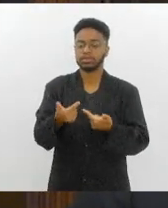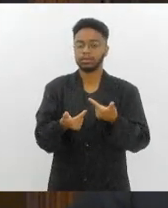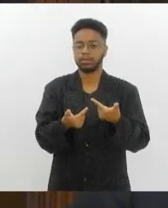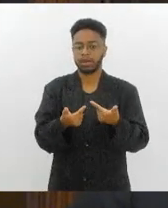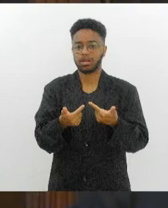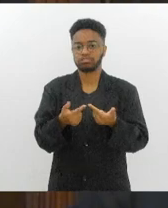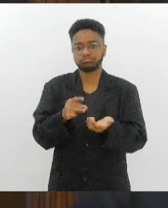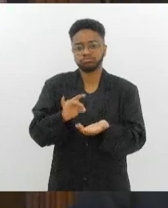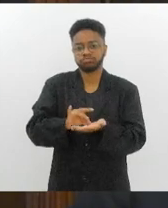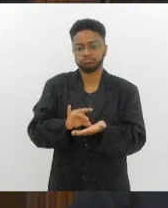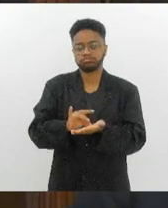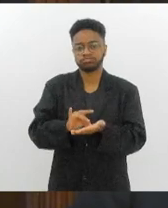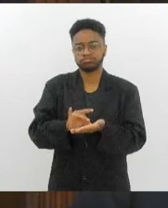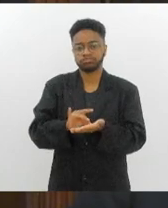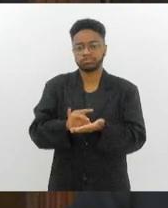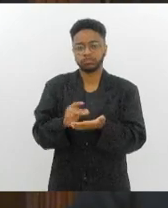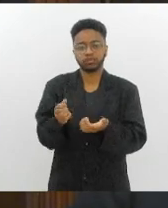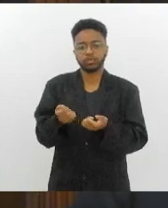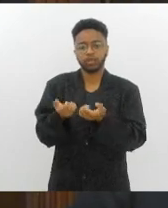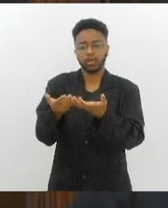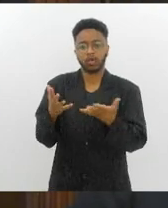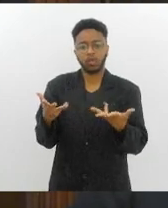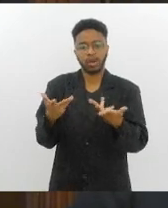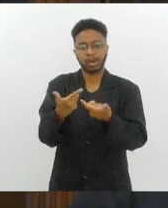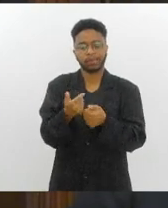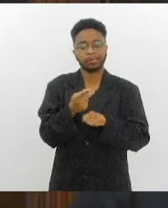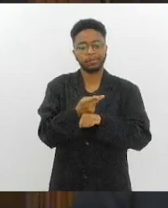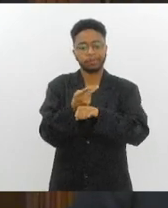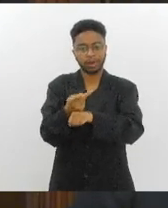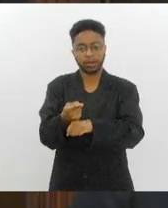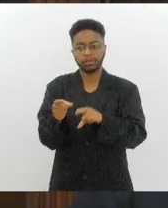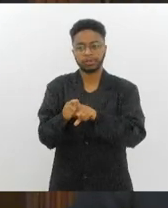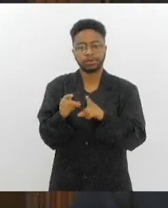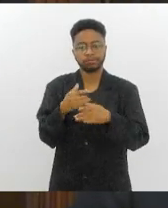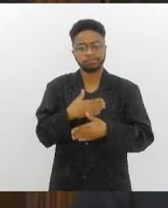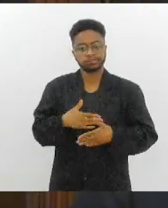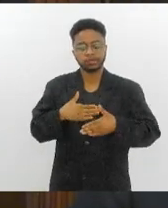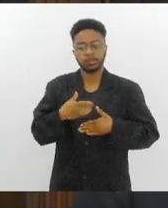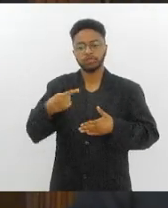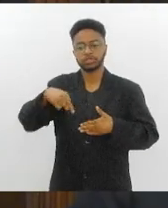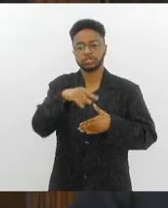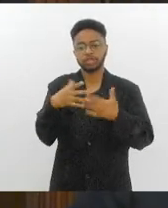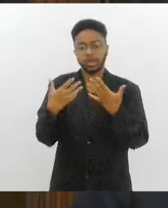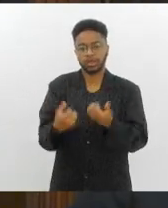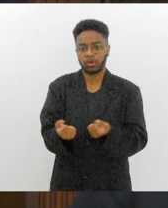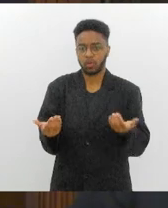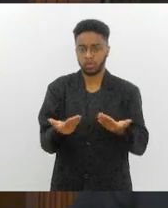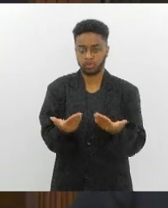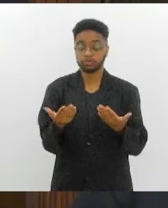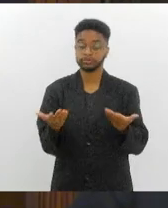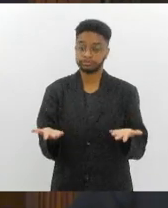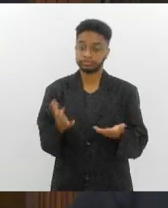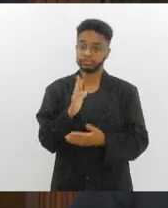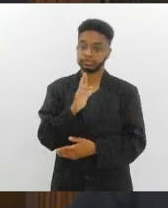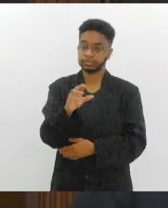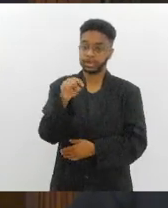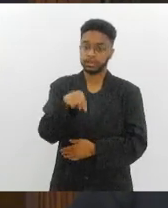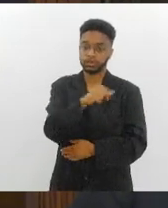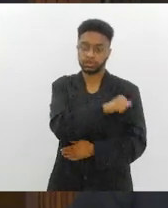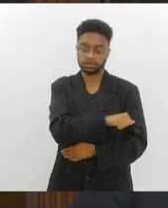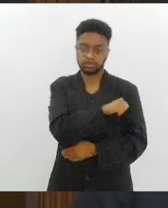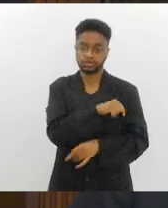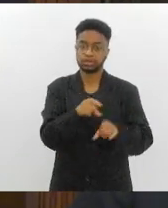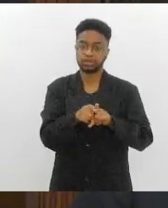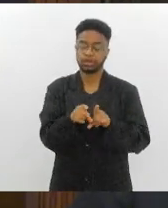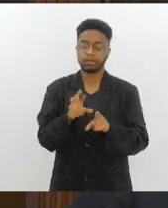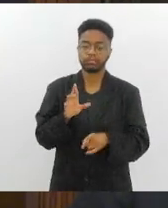fato, qualifica o prêmio e a honraria que vocês receberão nessa noite. Então, em nome do Estado do Rio de Janeiro, em nome do governador